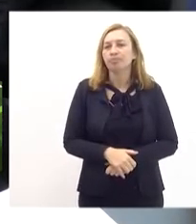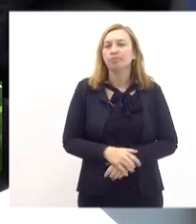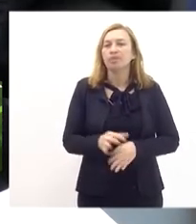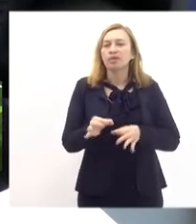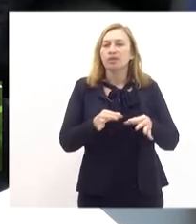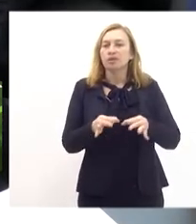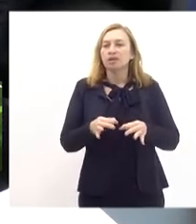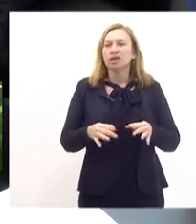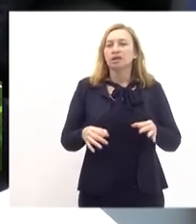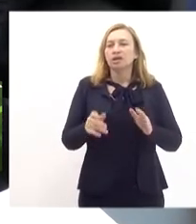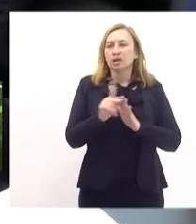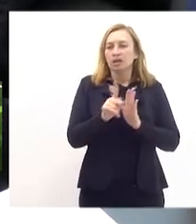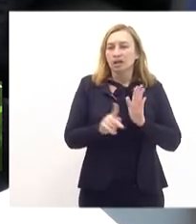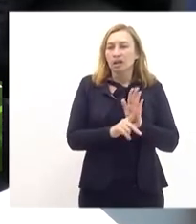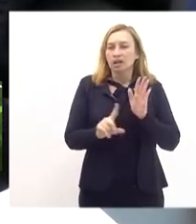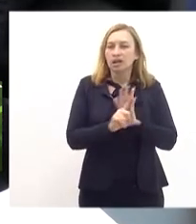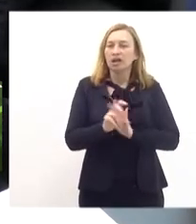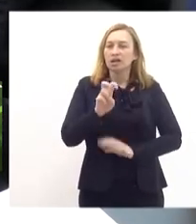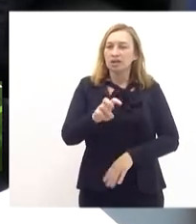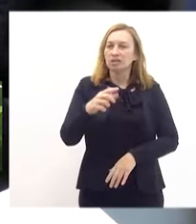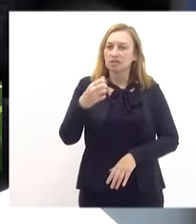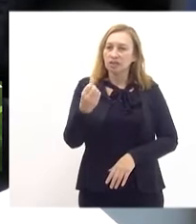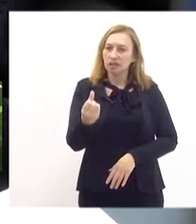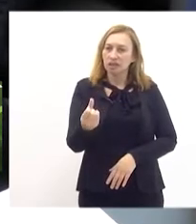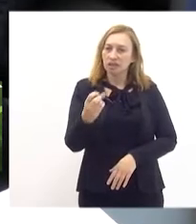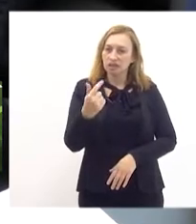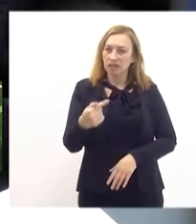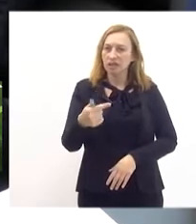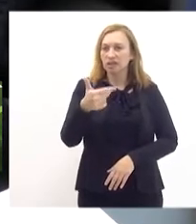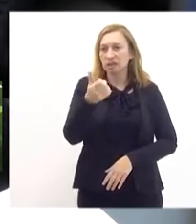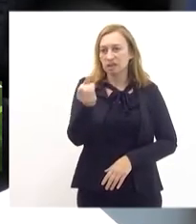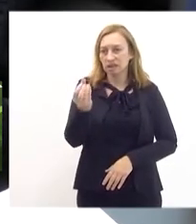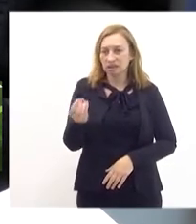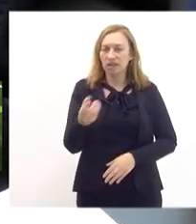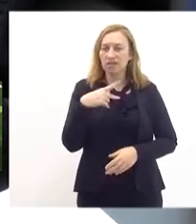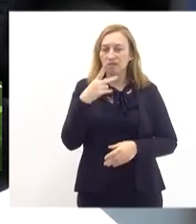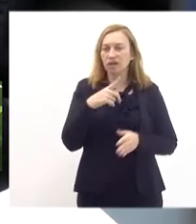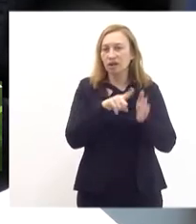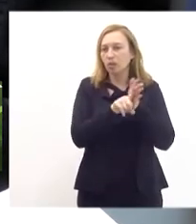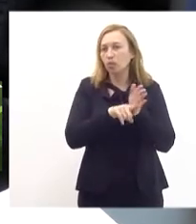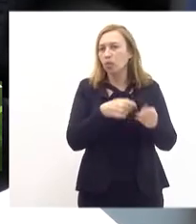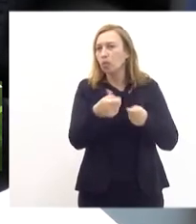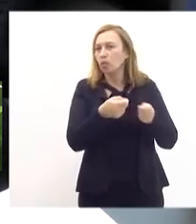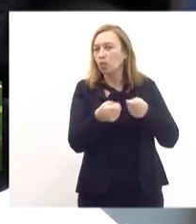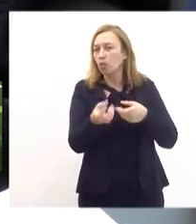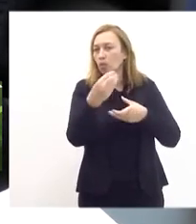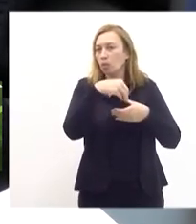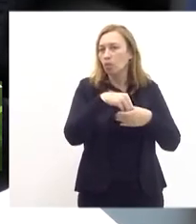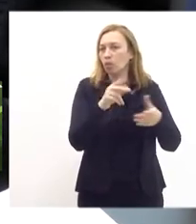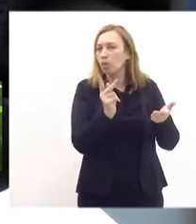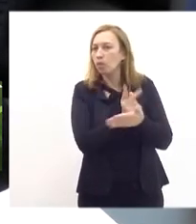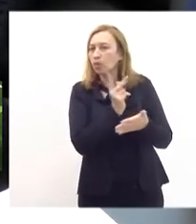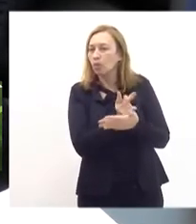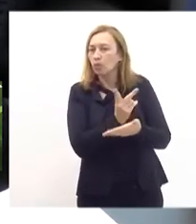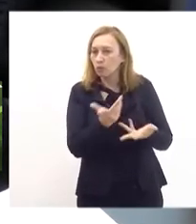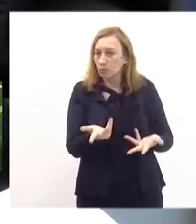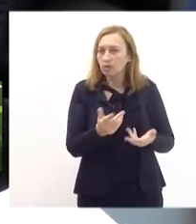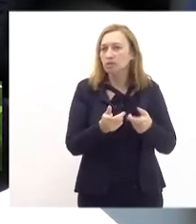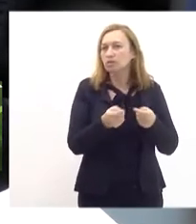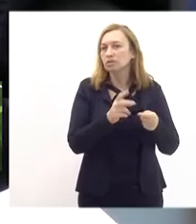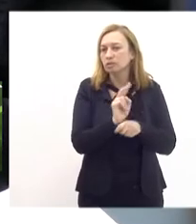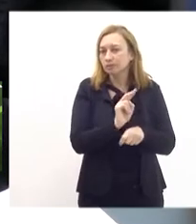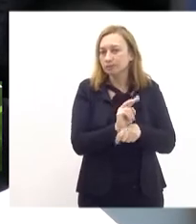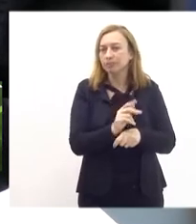de lei 5760, a gente vai estar alinhado falando exatamente nas falhas do controle interno dos processos de integridade e